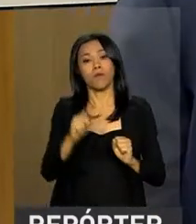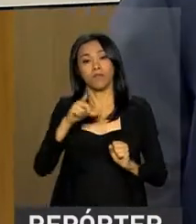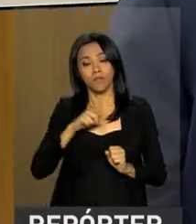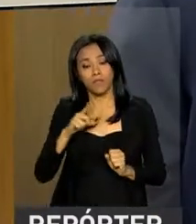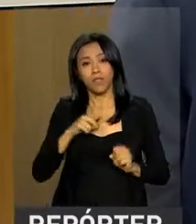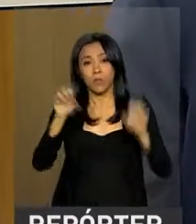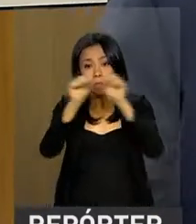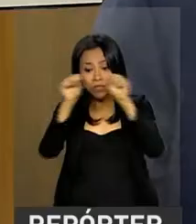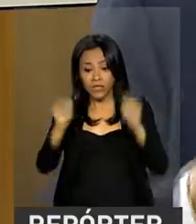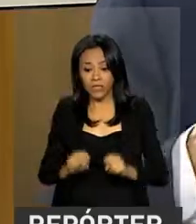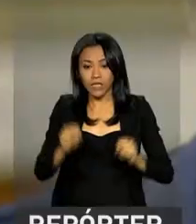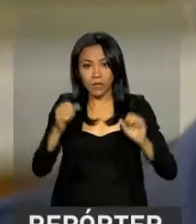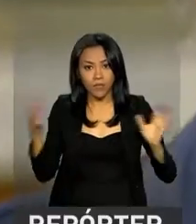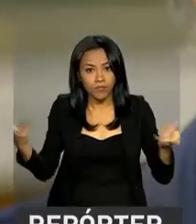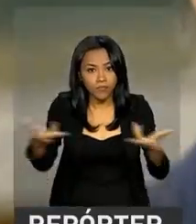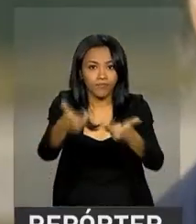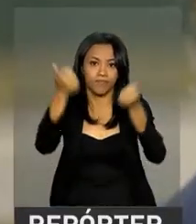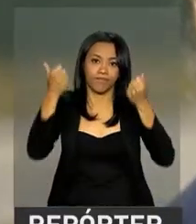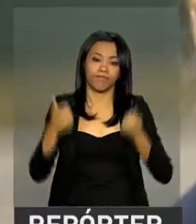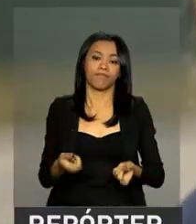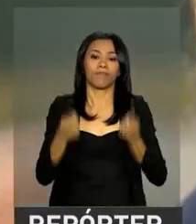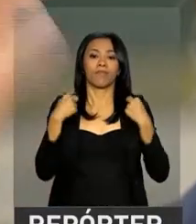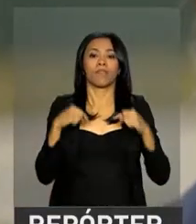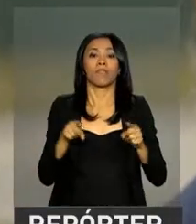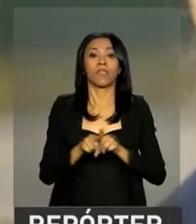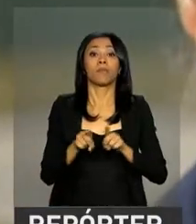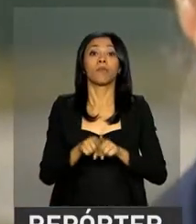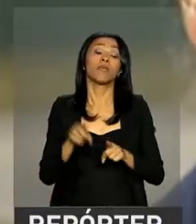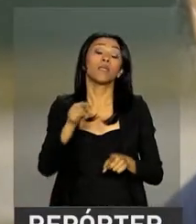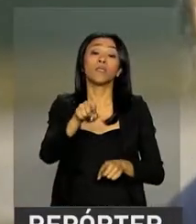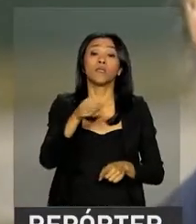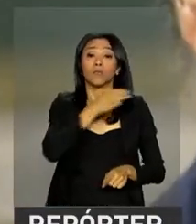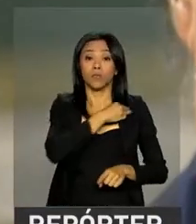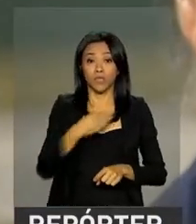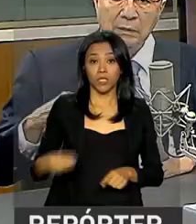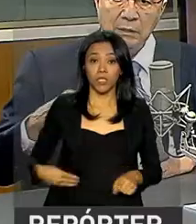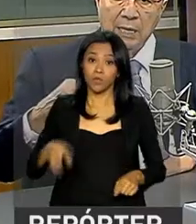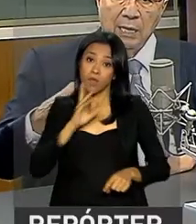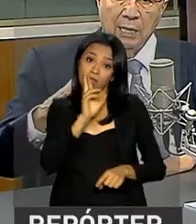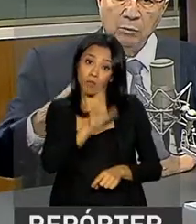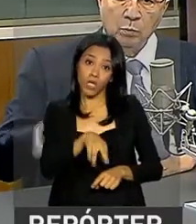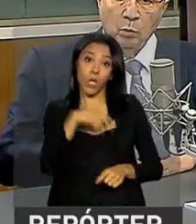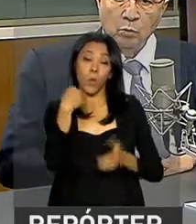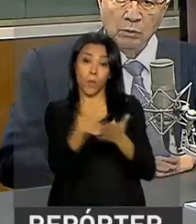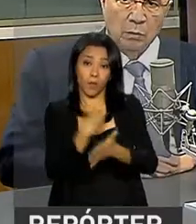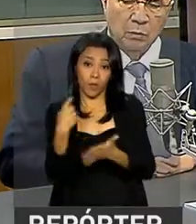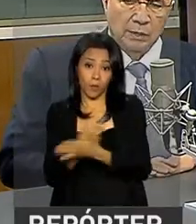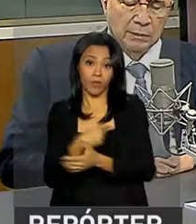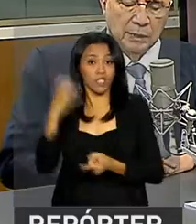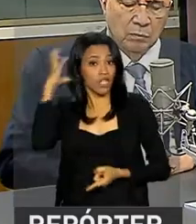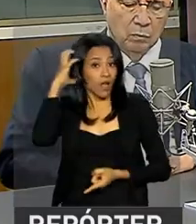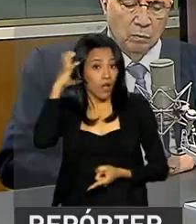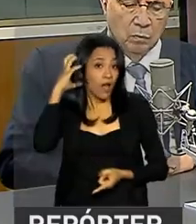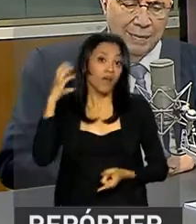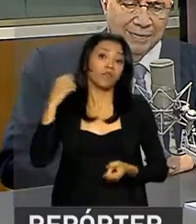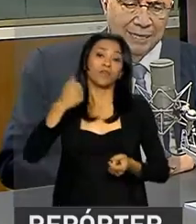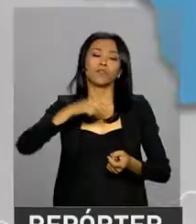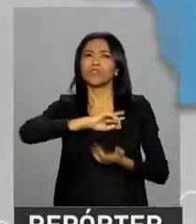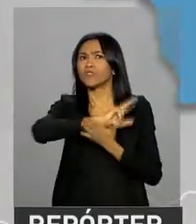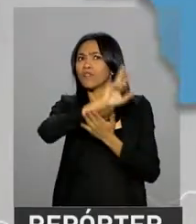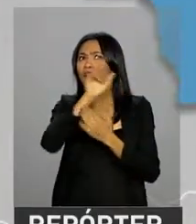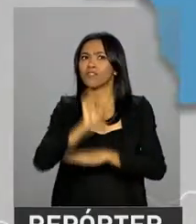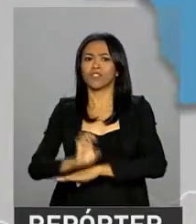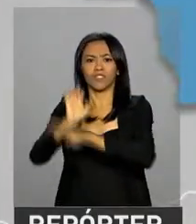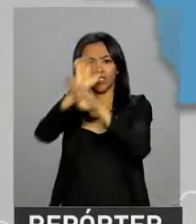eficiente de pagamento o ministro também respondeu perguntas de radialistas e jornalistas de outros estados